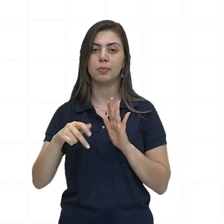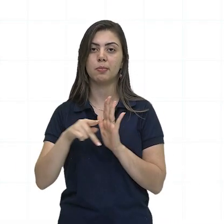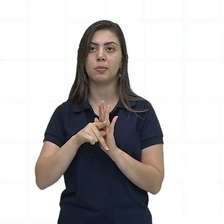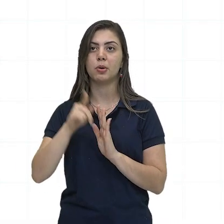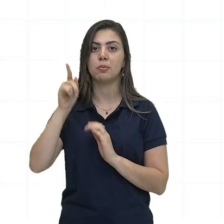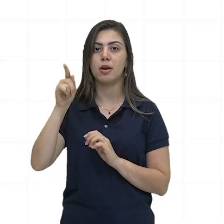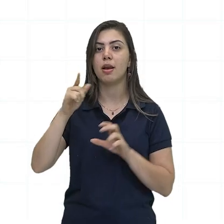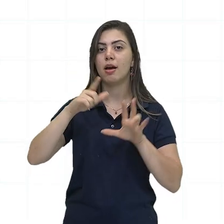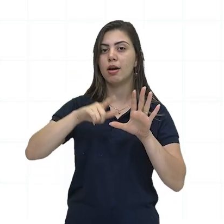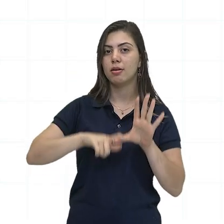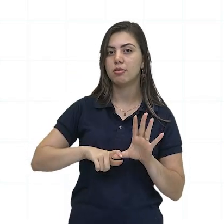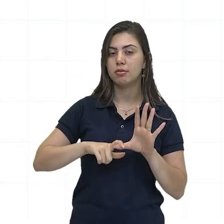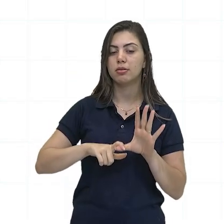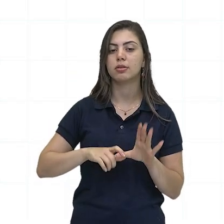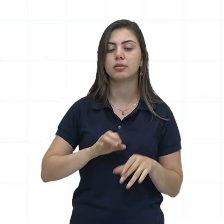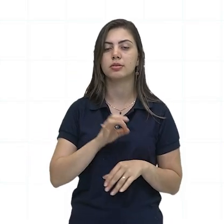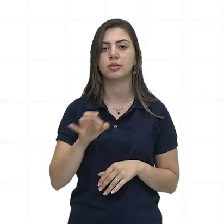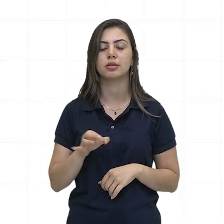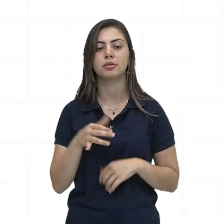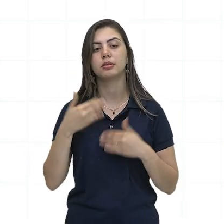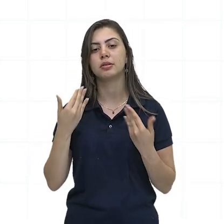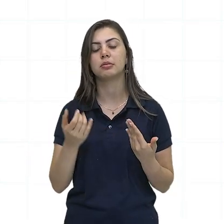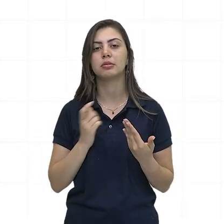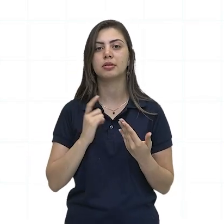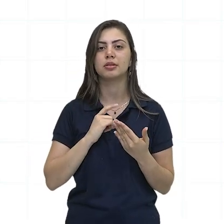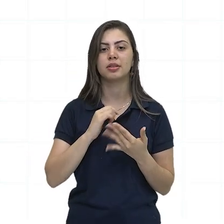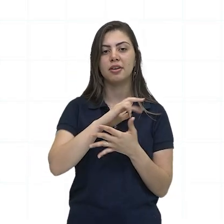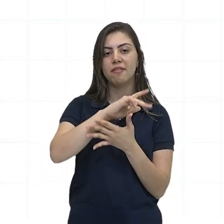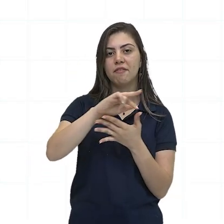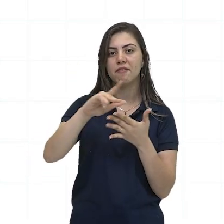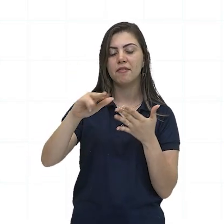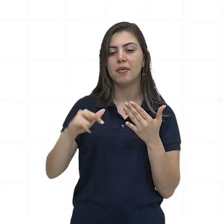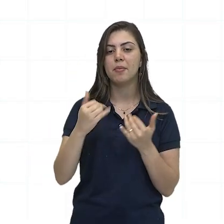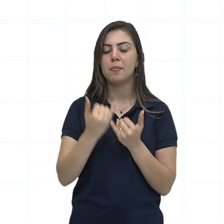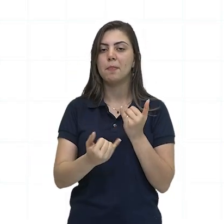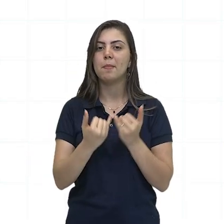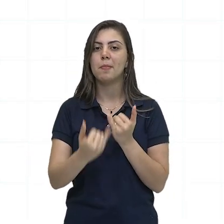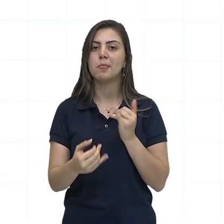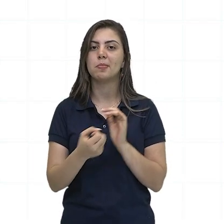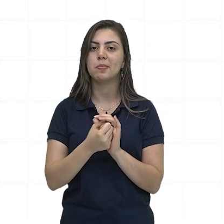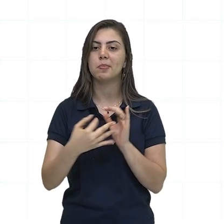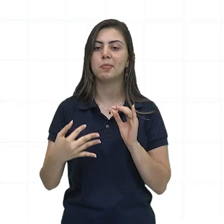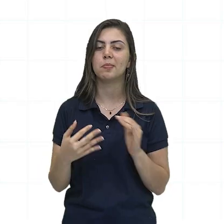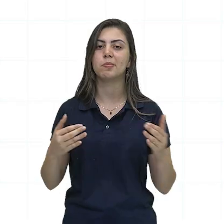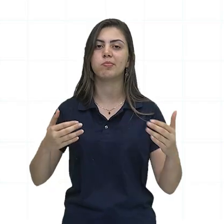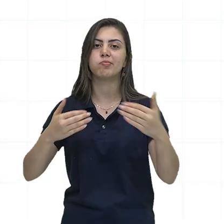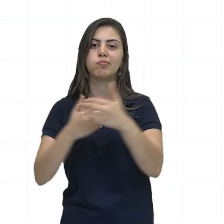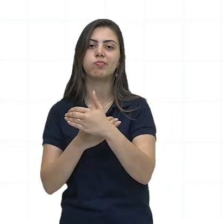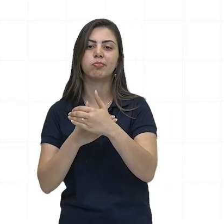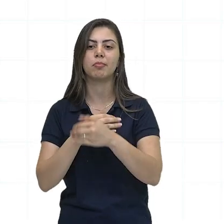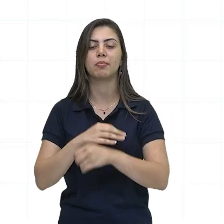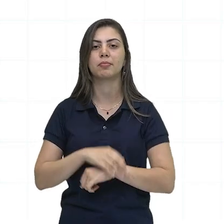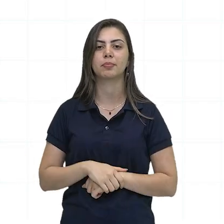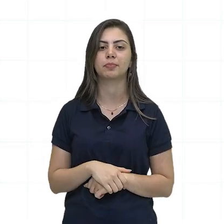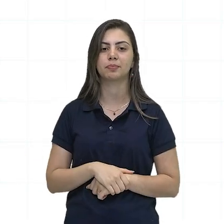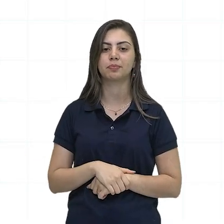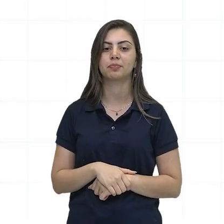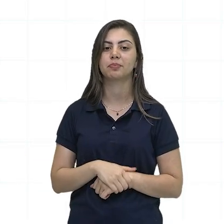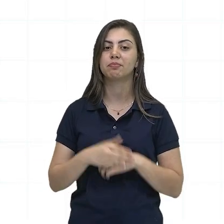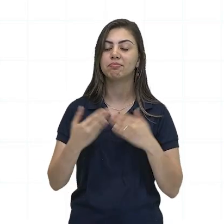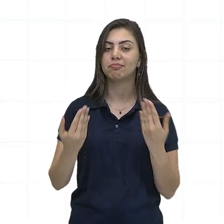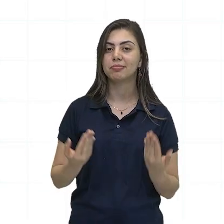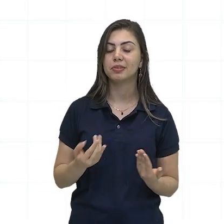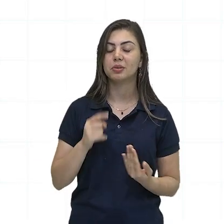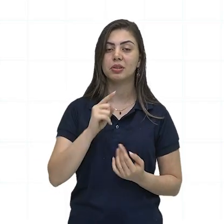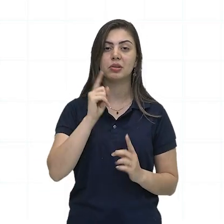aí várias lutas que têm características semelhantes com a questão do agarrar, do atracar, tá bom? Então, o